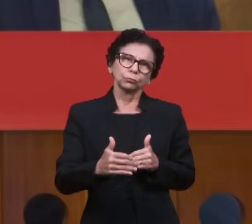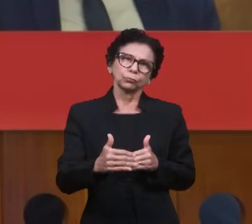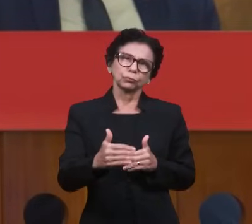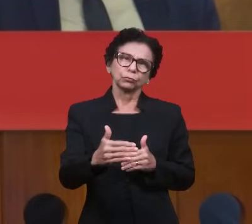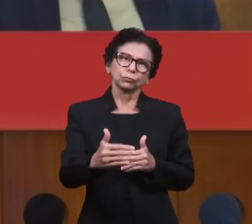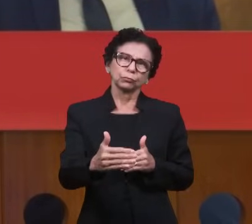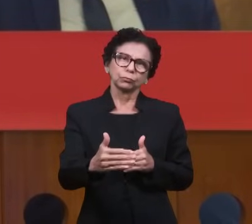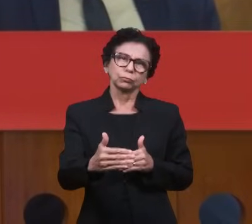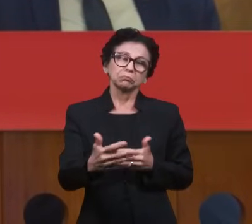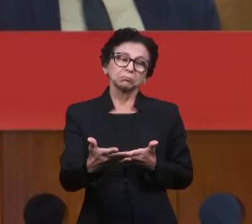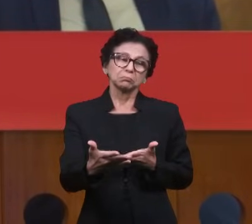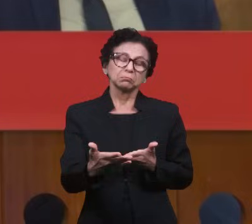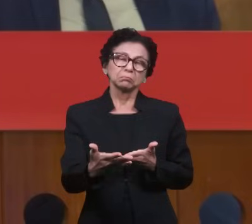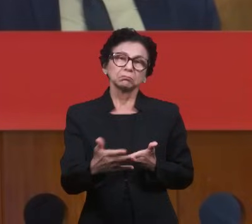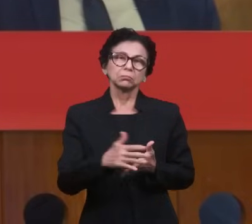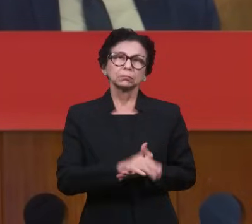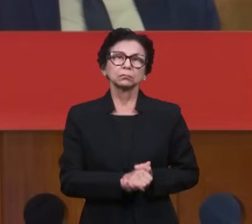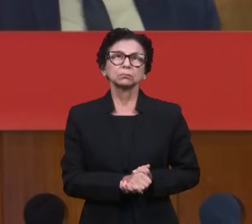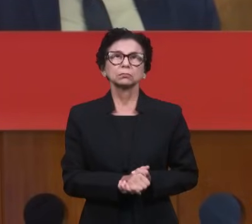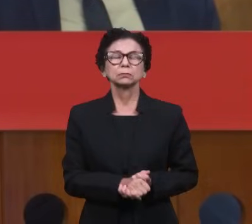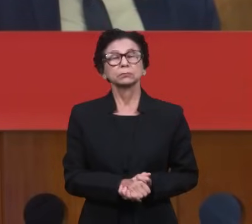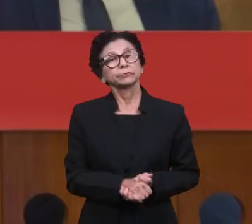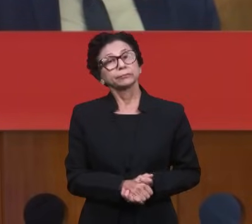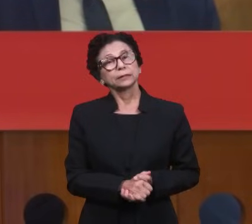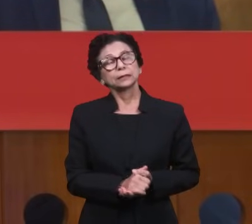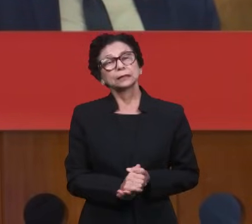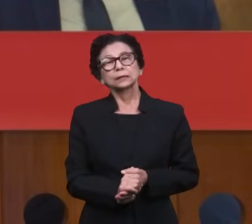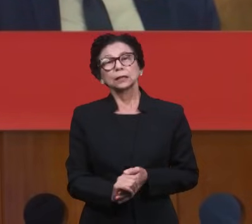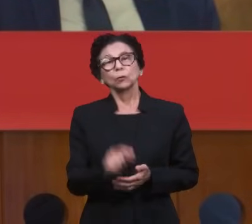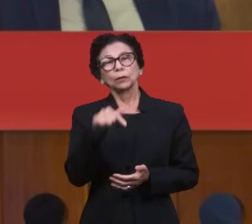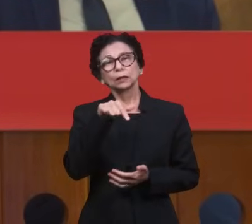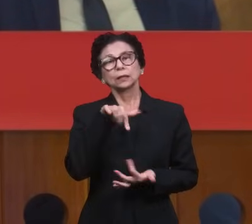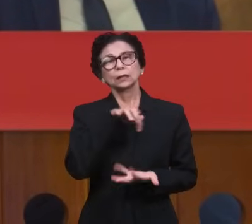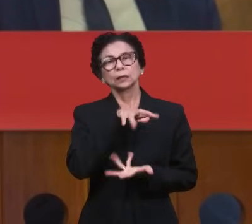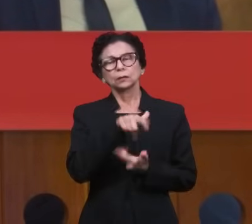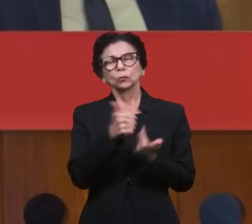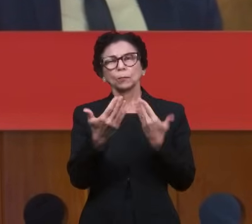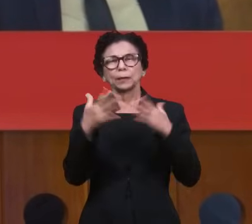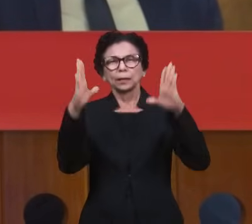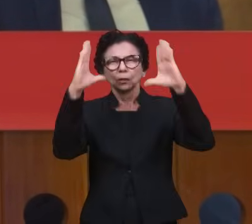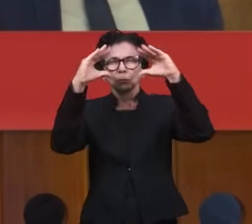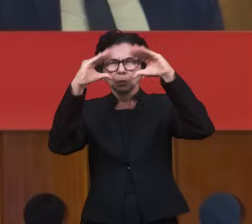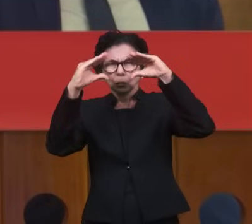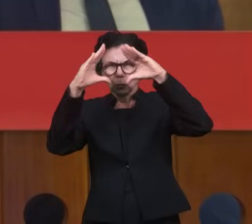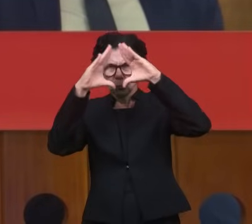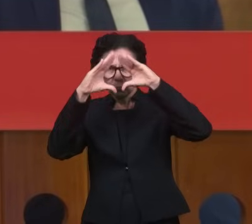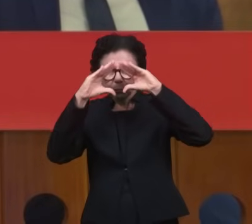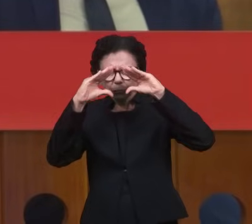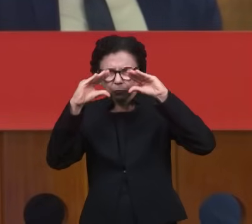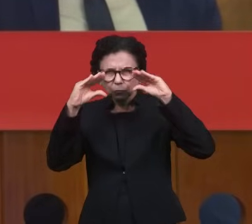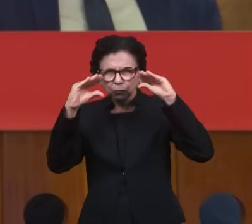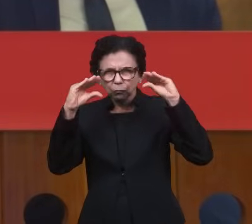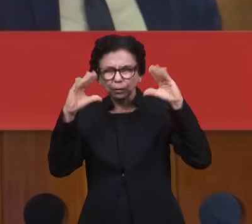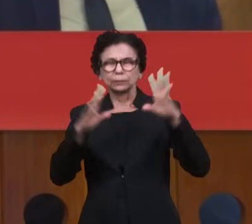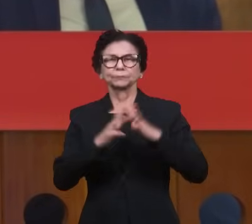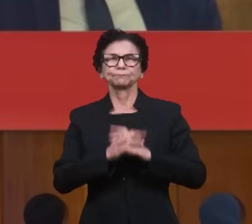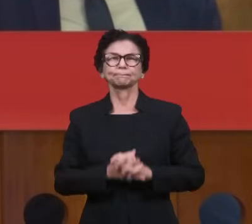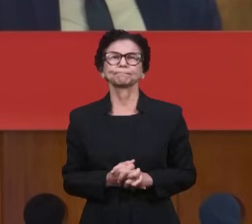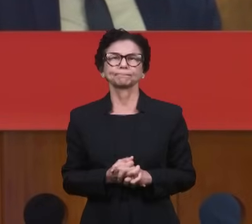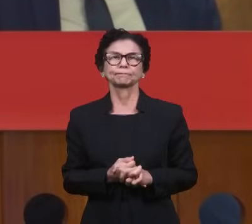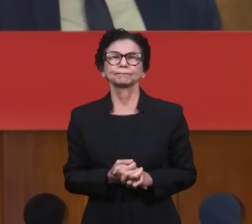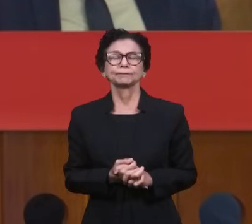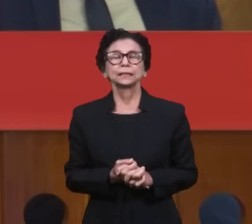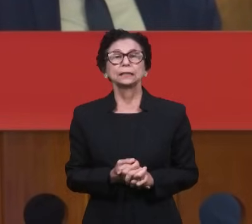debaixo, na verdade, dessa nuvem negra que já falamos. Estamos vivendo de crises.